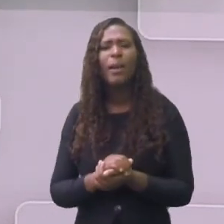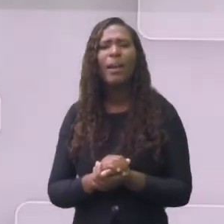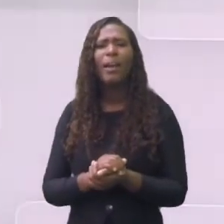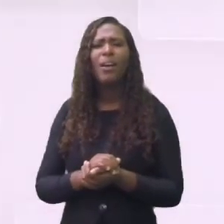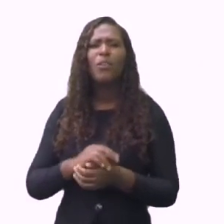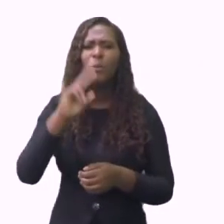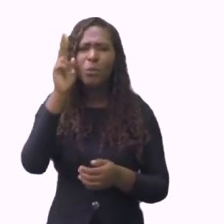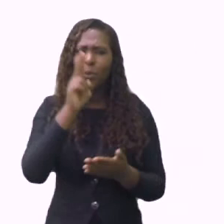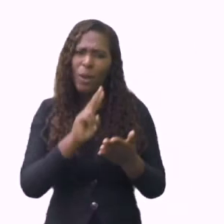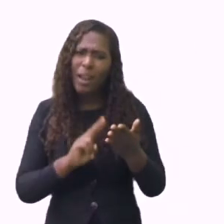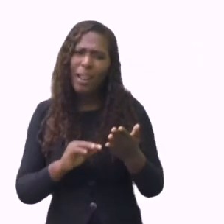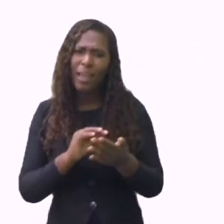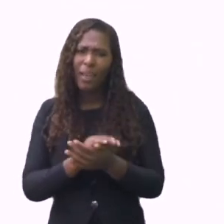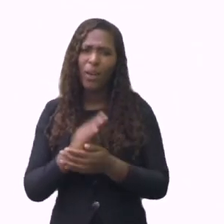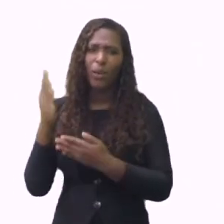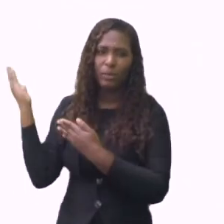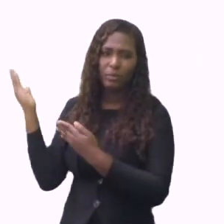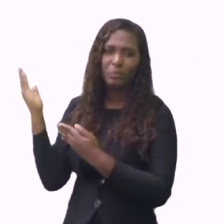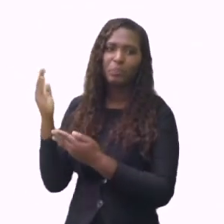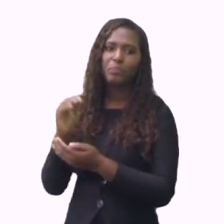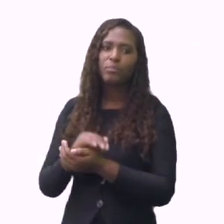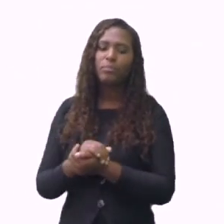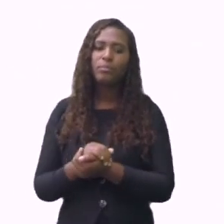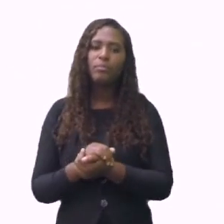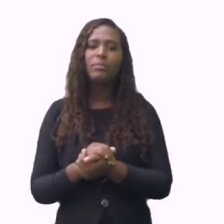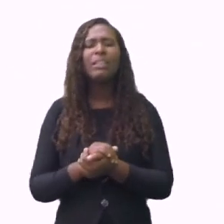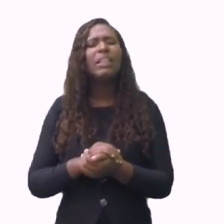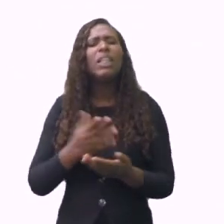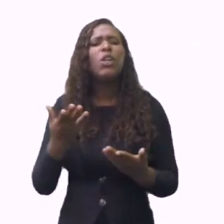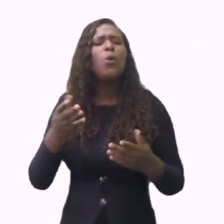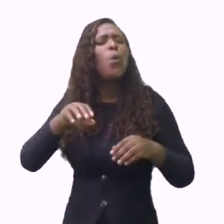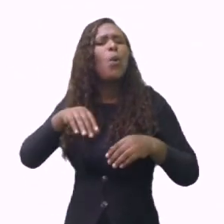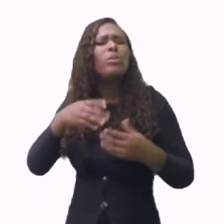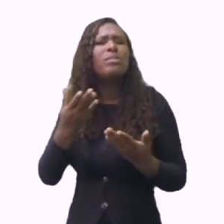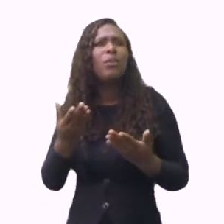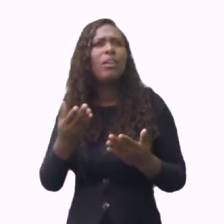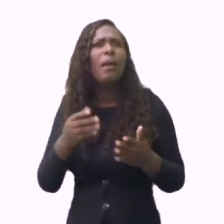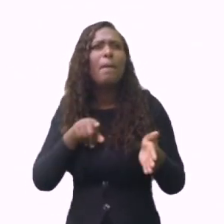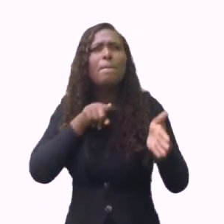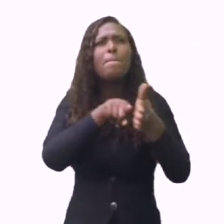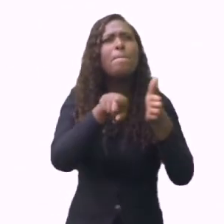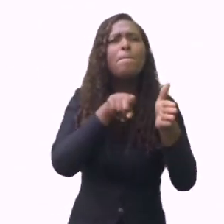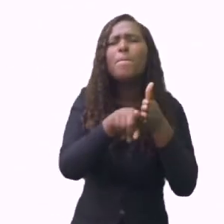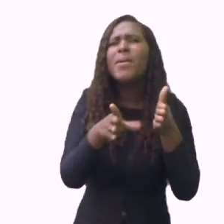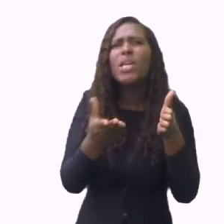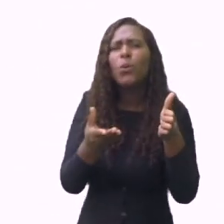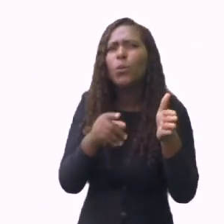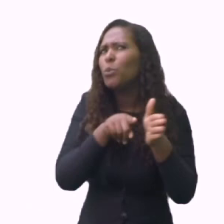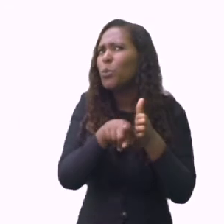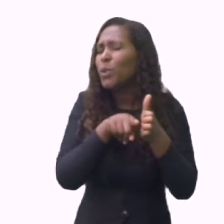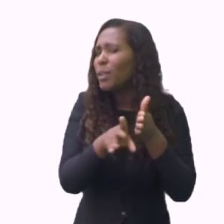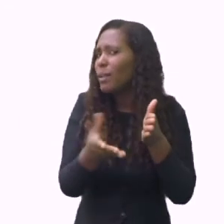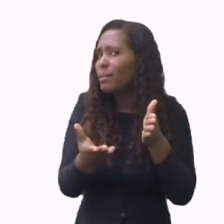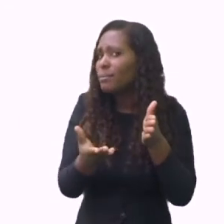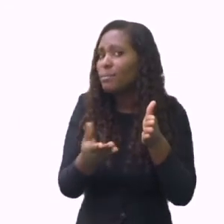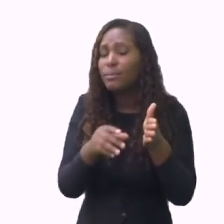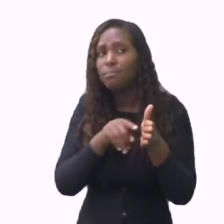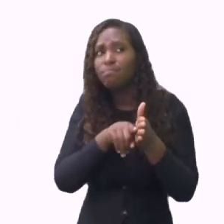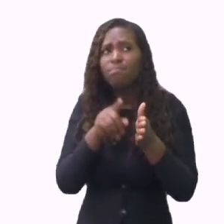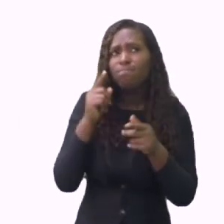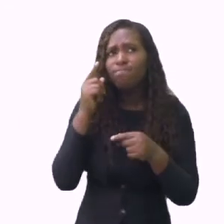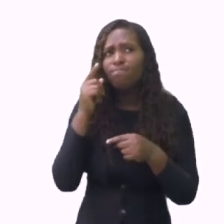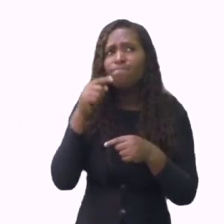indica pergunta. Olha só, indica uma pergunta. Qual sinal a gente aprendeu que indica uma pergunta? É o sinal